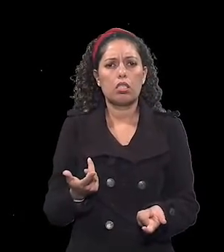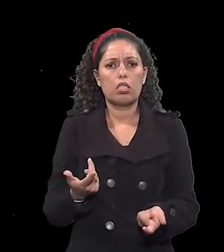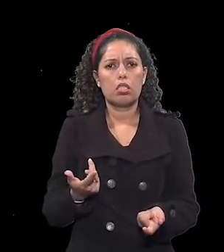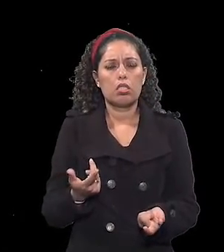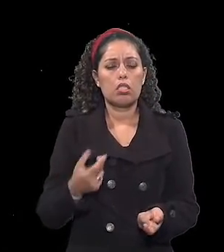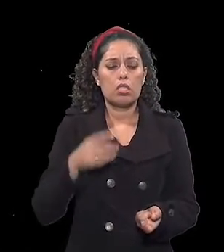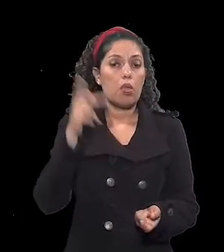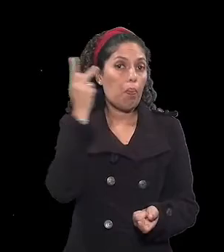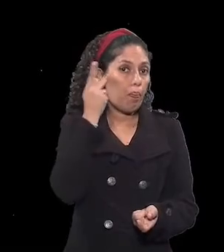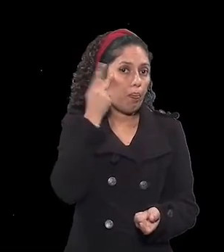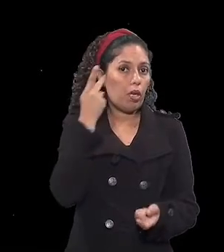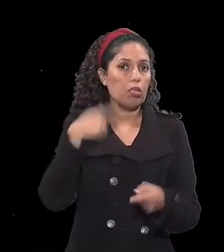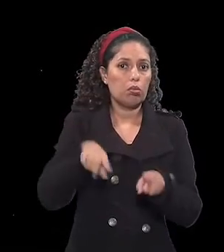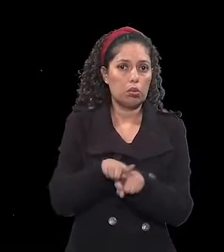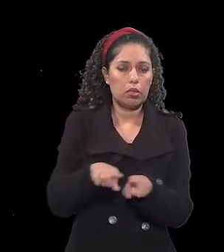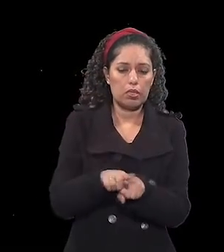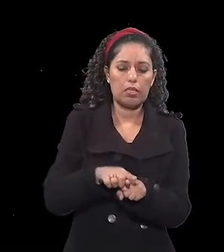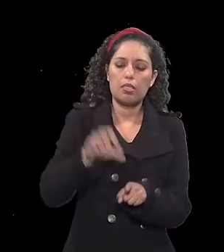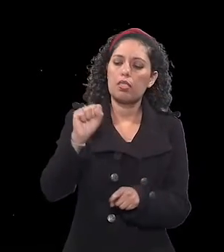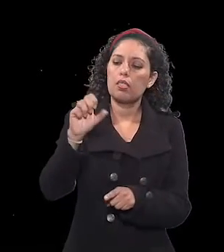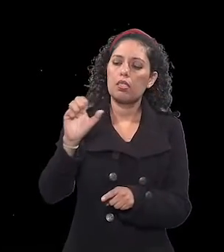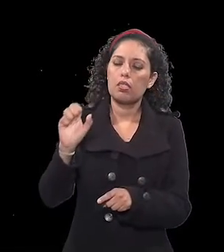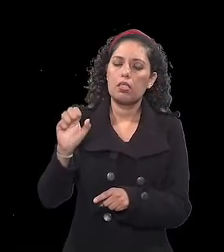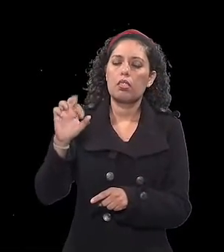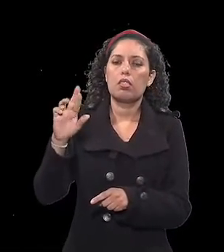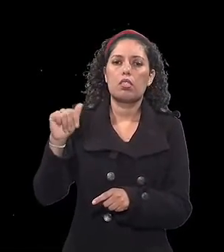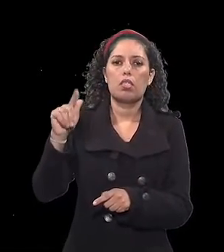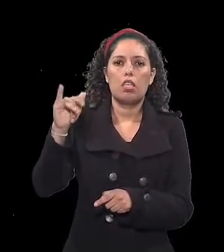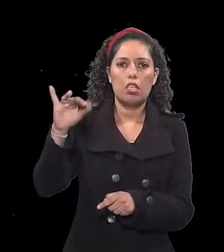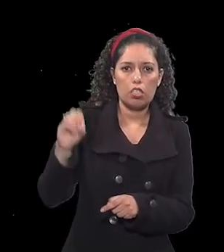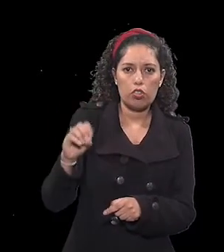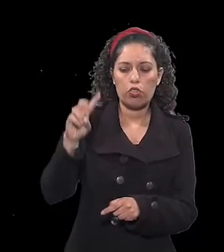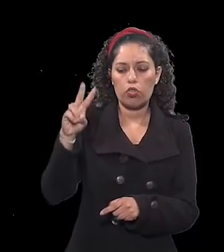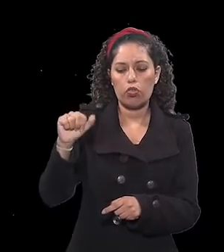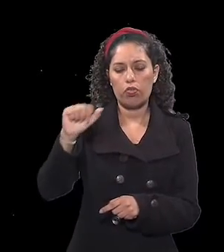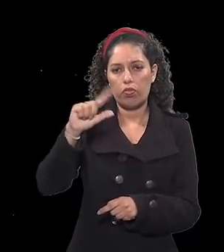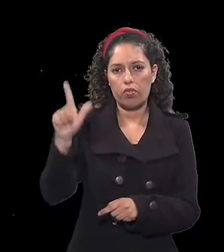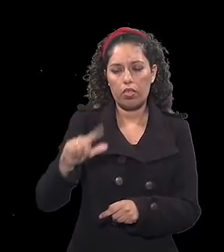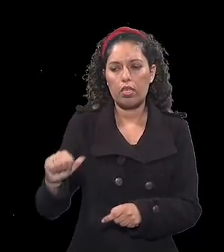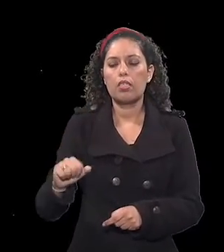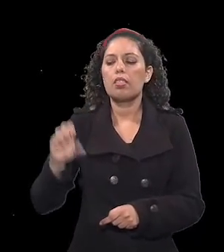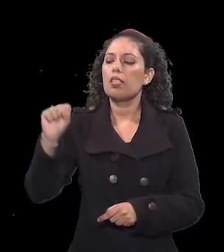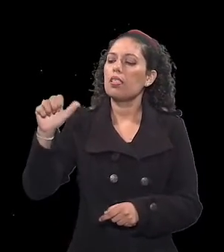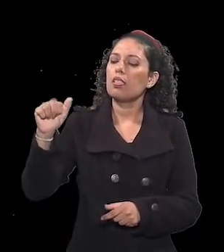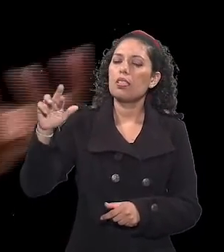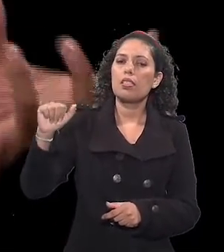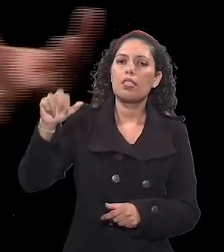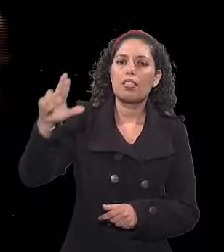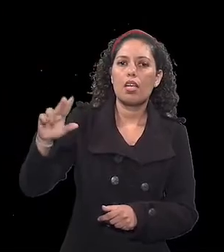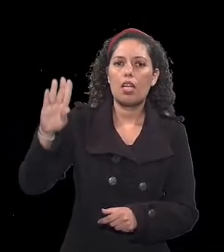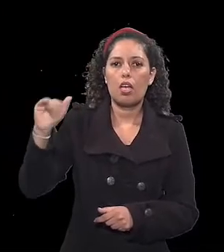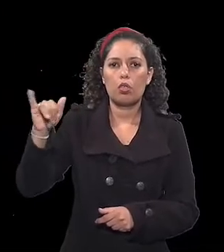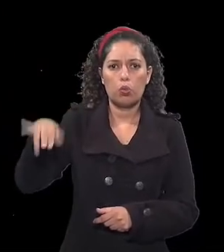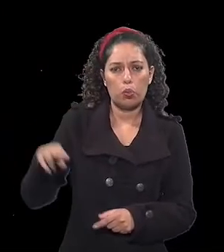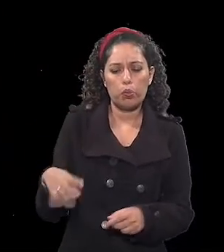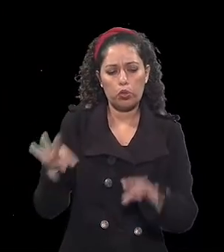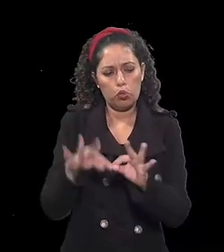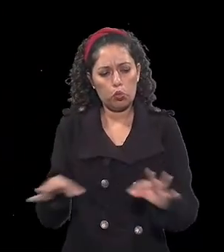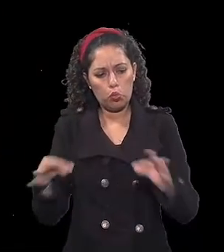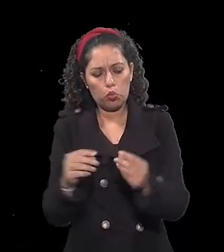Não só, né? Em São Paulo também, Sérgio Vaz também, o nome tem que ser citado, Sarau do Binho, que é onde começa todo o processo. Então ter essas referências